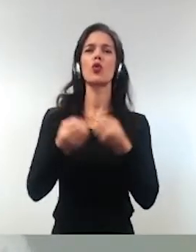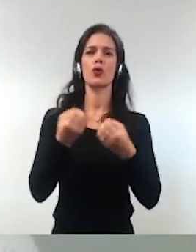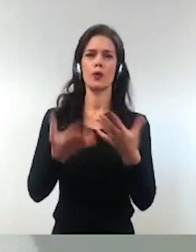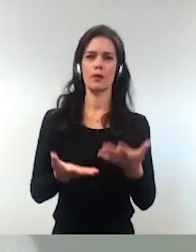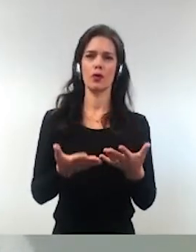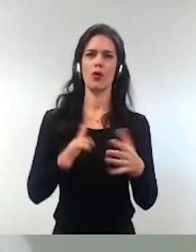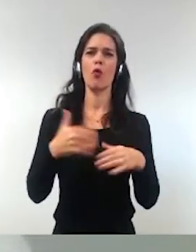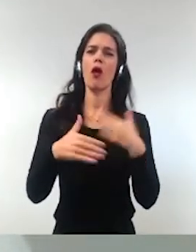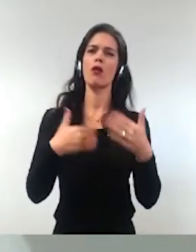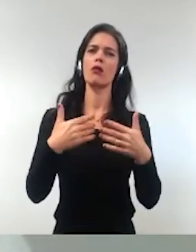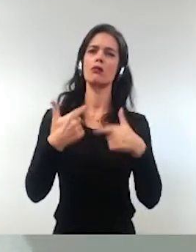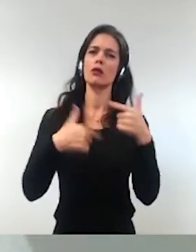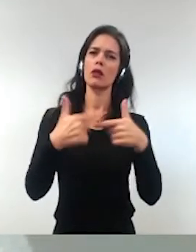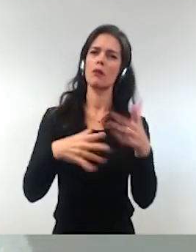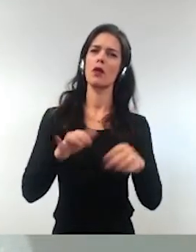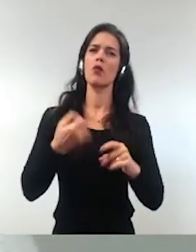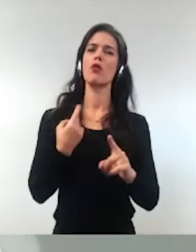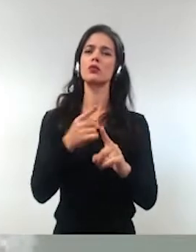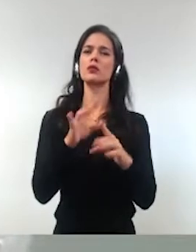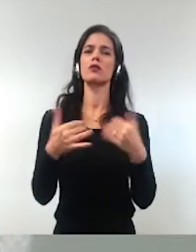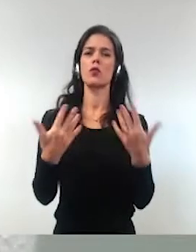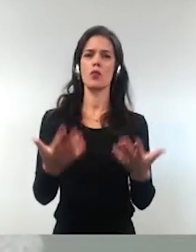atuado? Quais são os seus desafios?